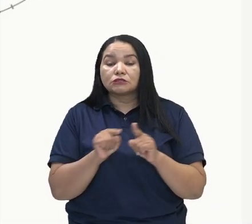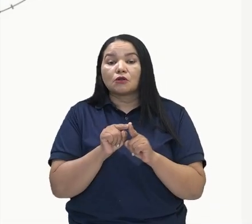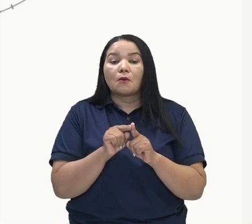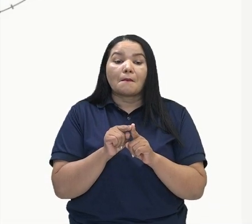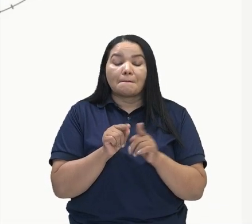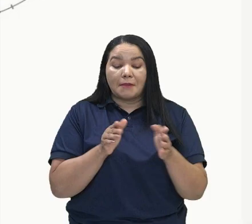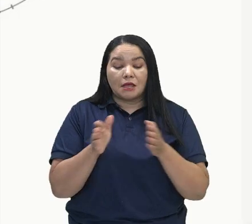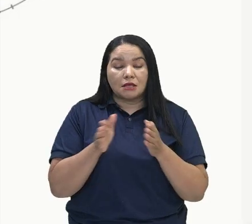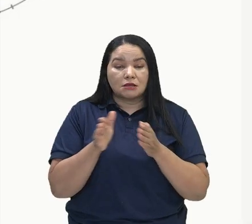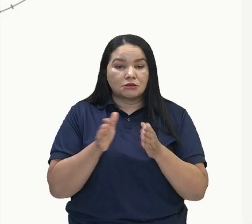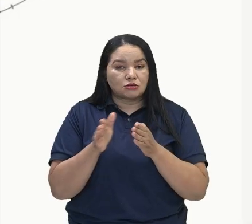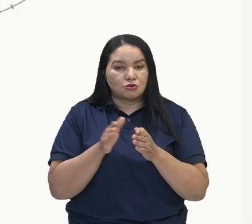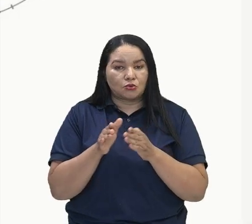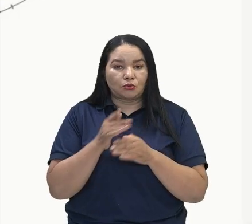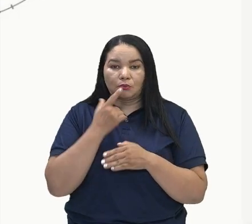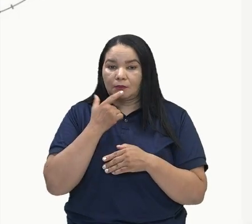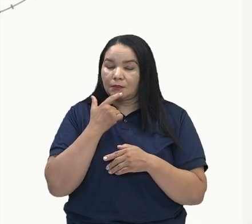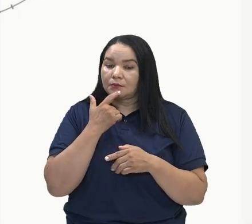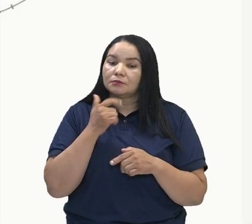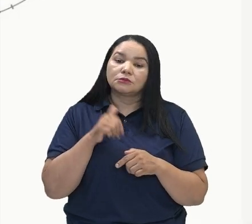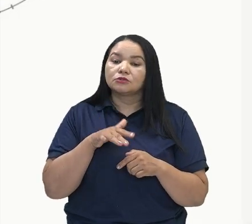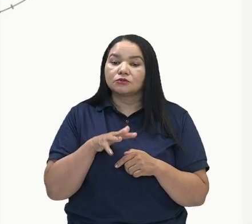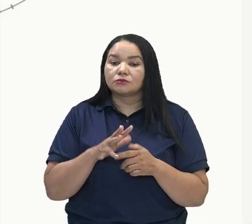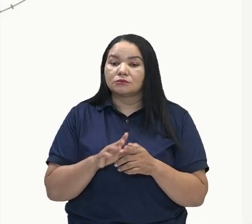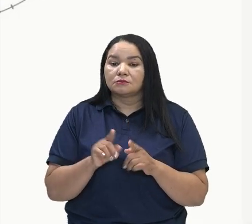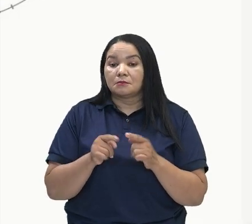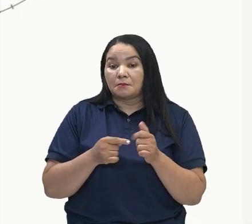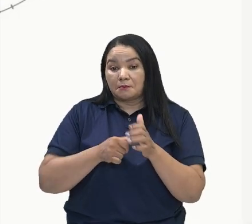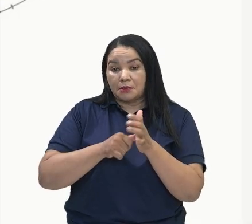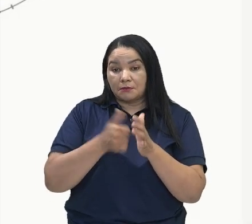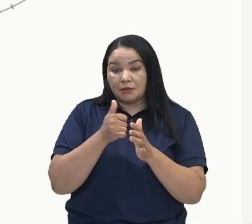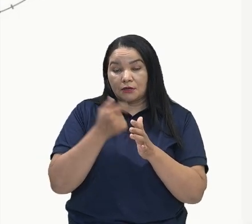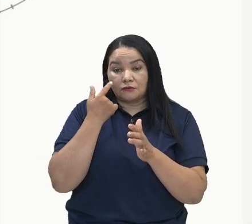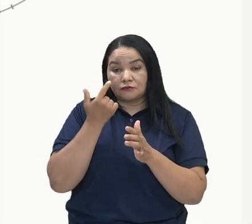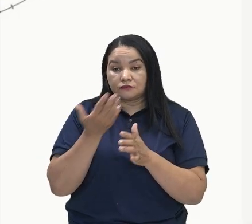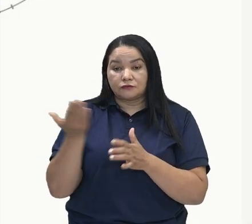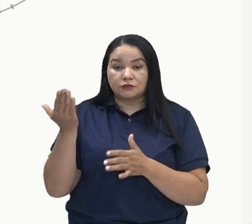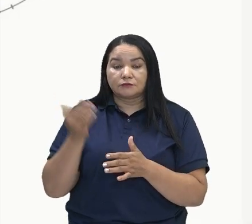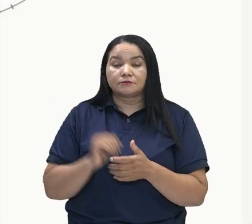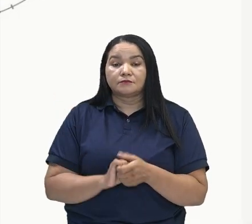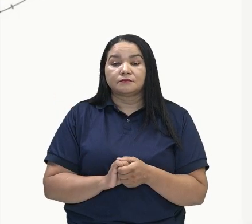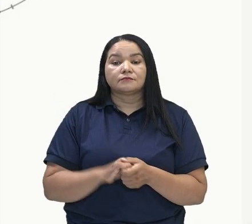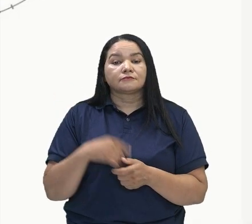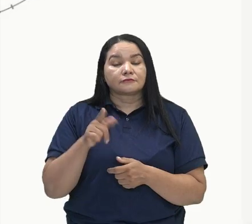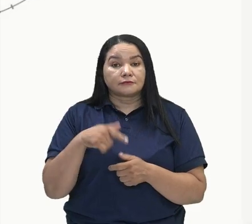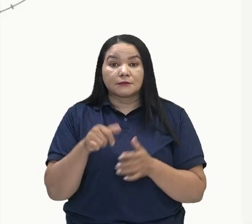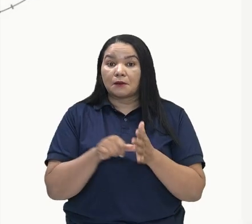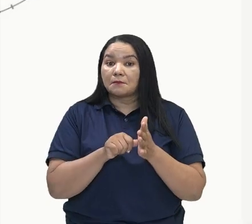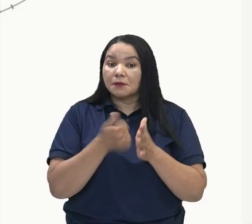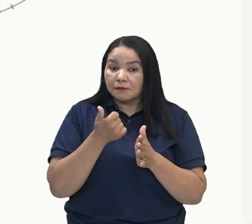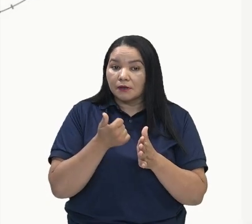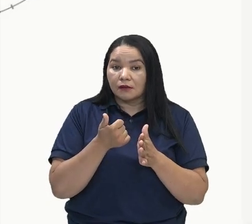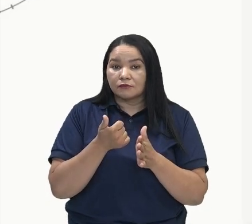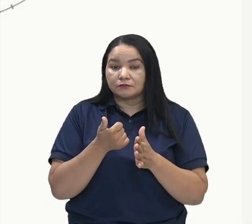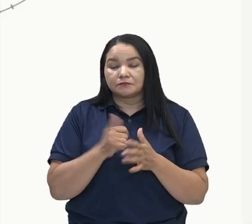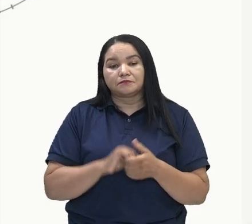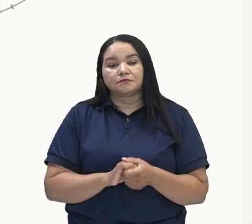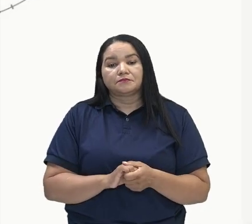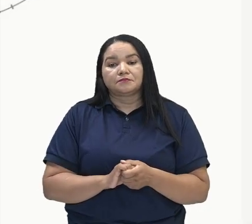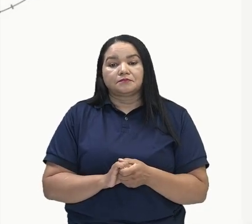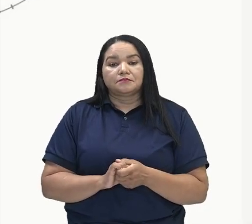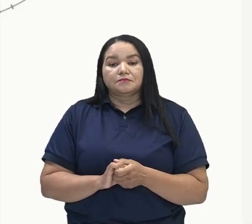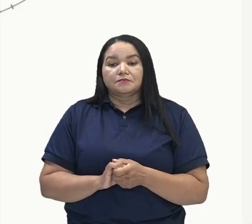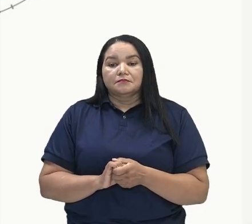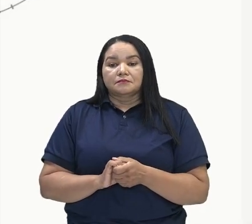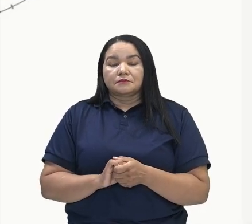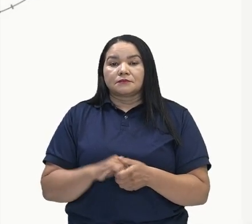mulher. Então, o primeiro dia do ciclo é o primeiro dia da menstruação, certo? Essa menstruação